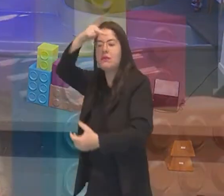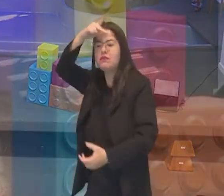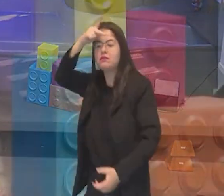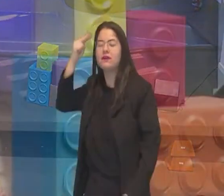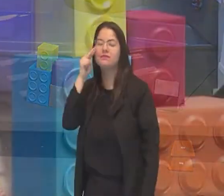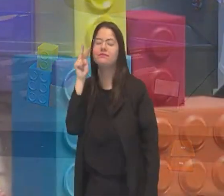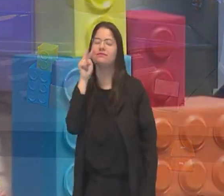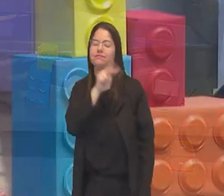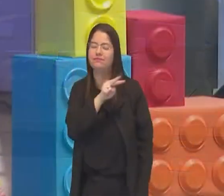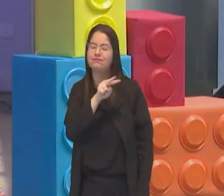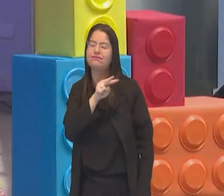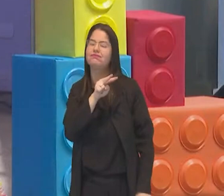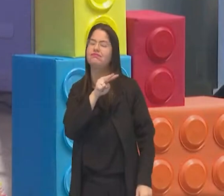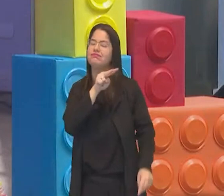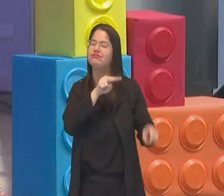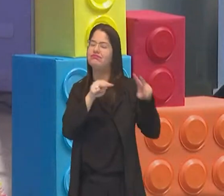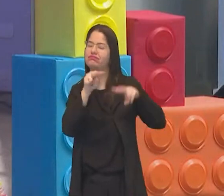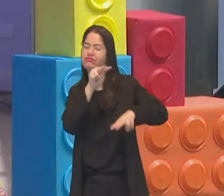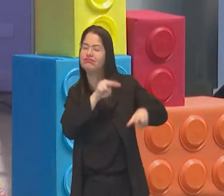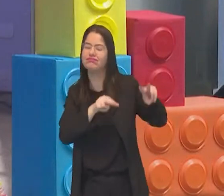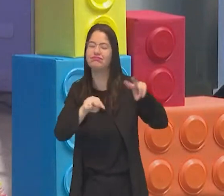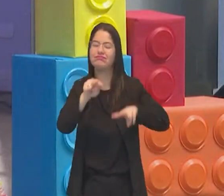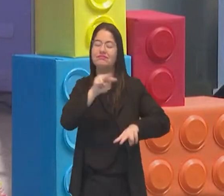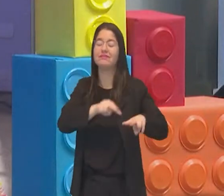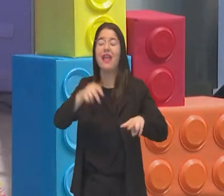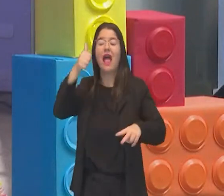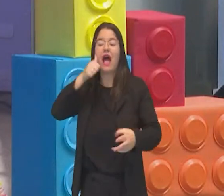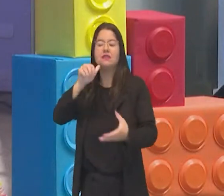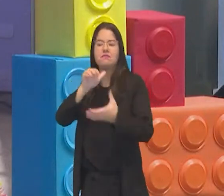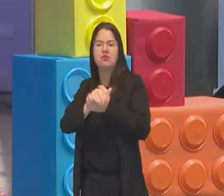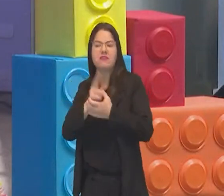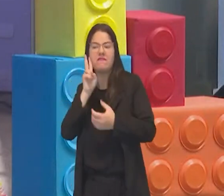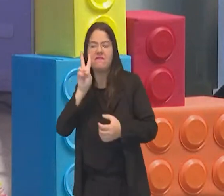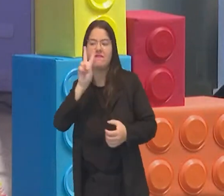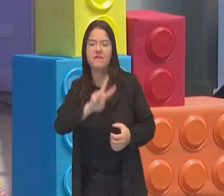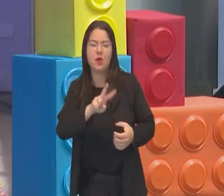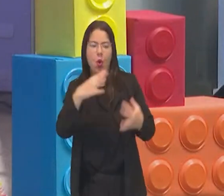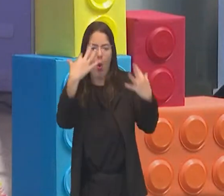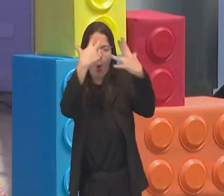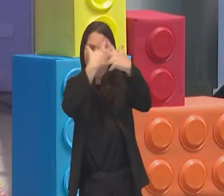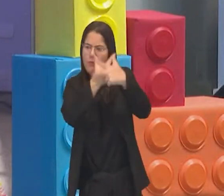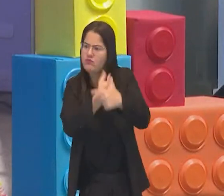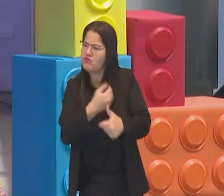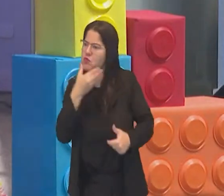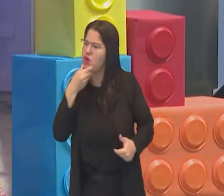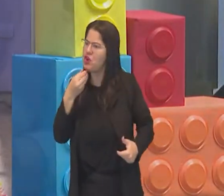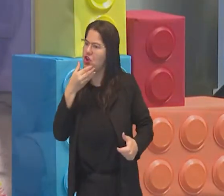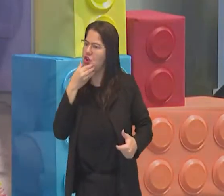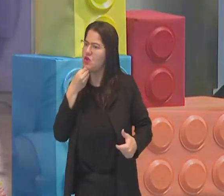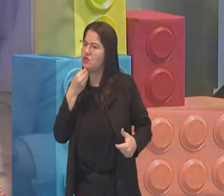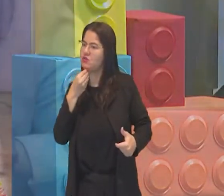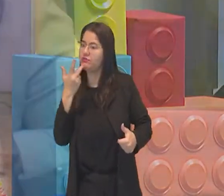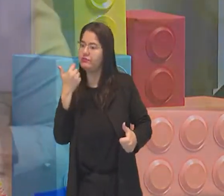Potifar. Ela viu aquele rapaz bonito e se encantou por ele e começou a